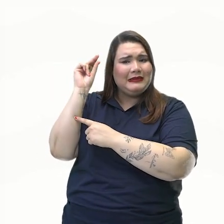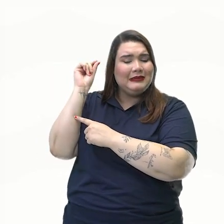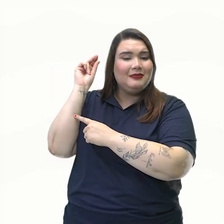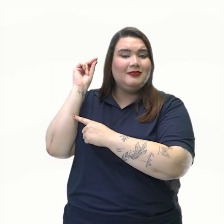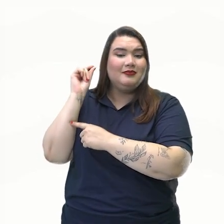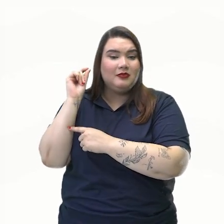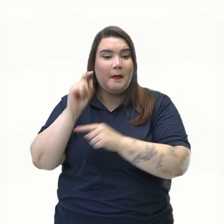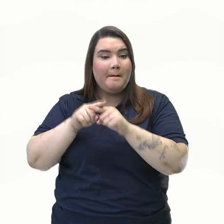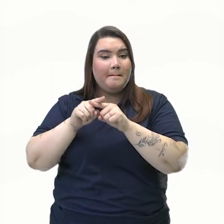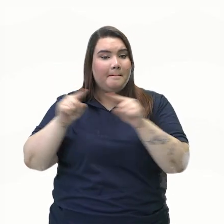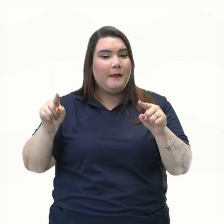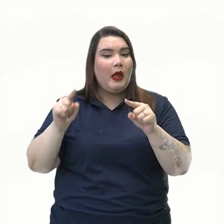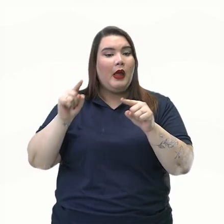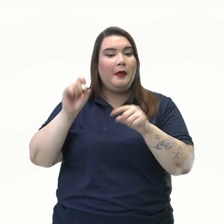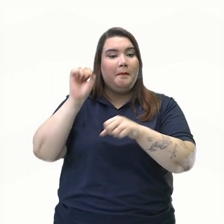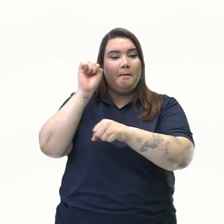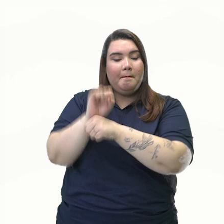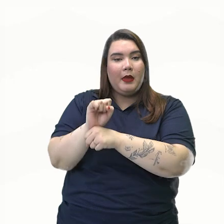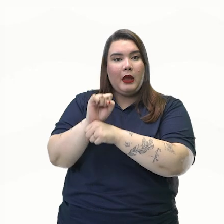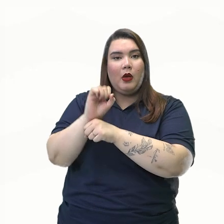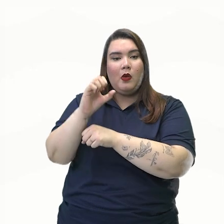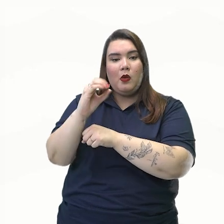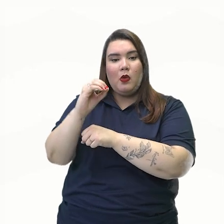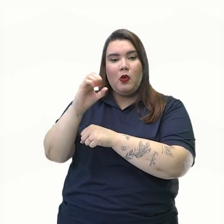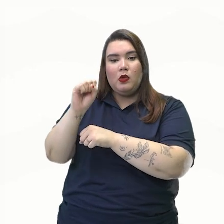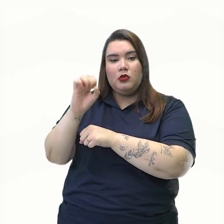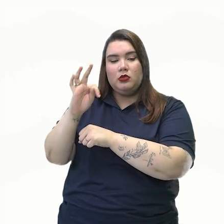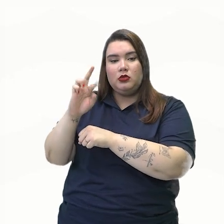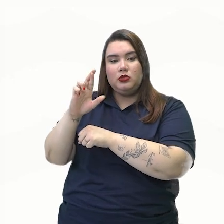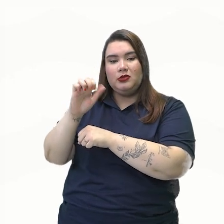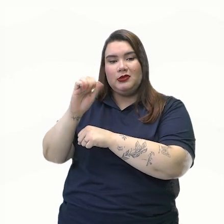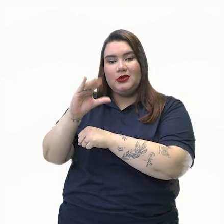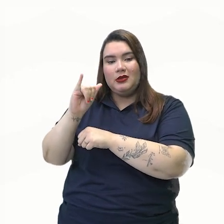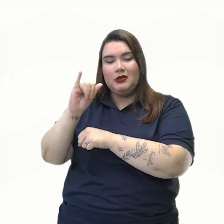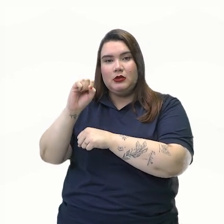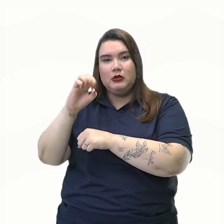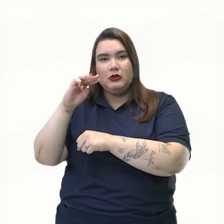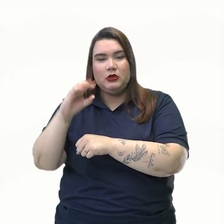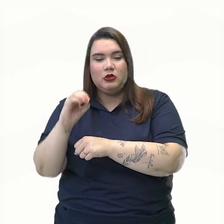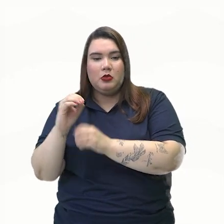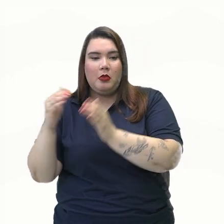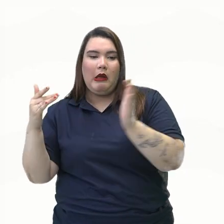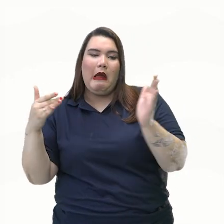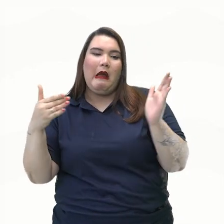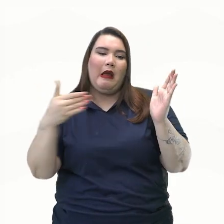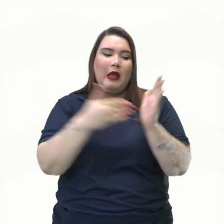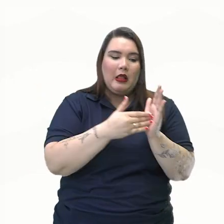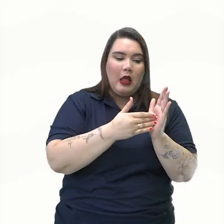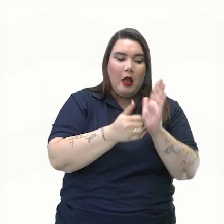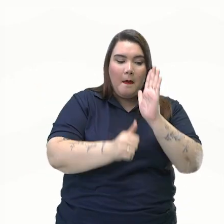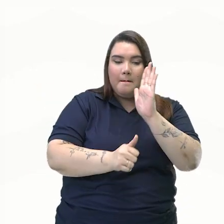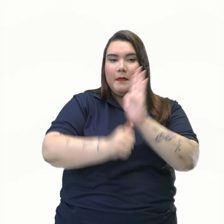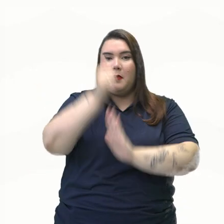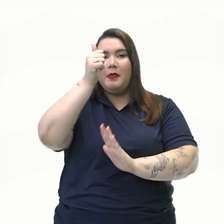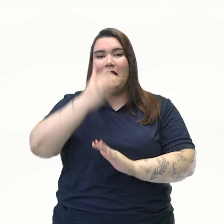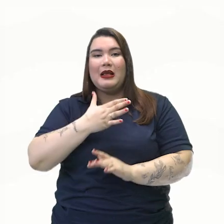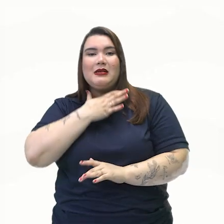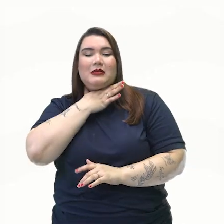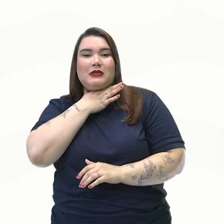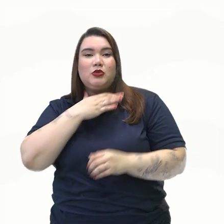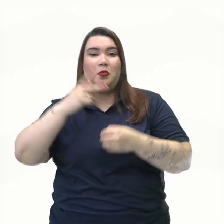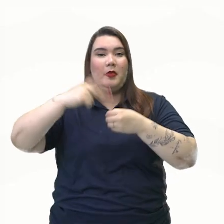1860, mas permaneceu no ostracismo até a primeira crise do petróleo, em